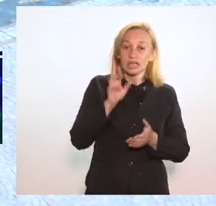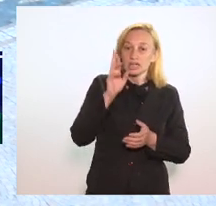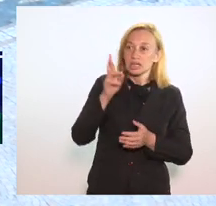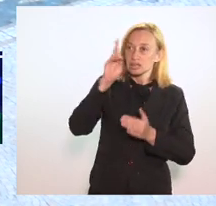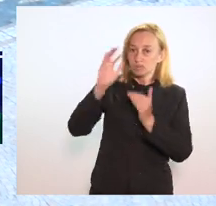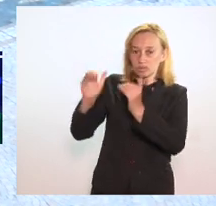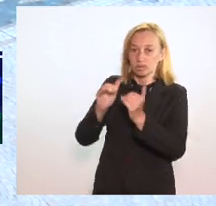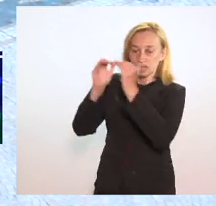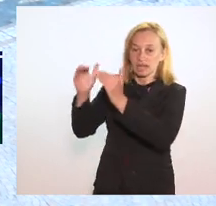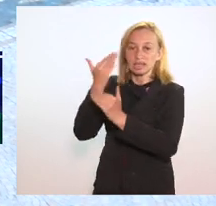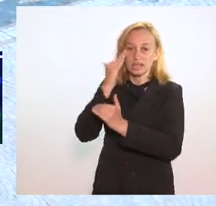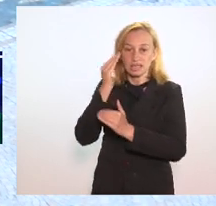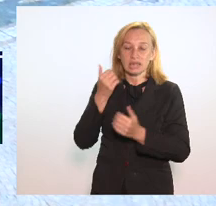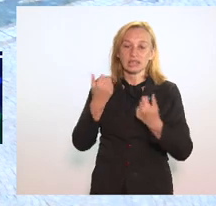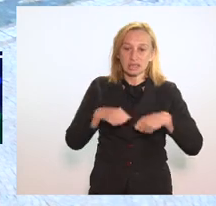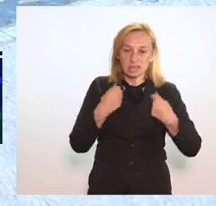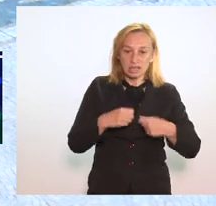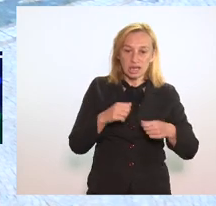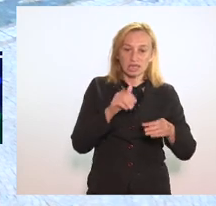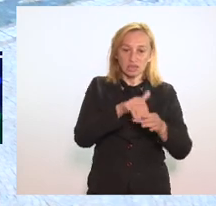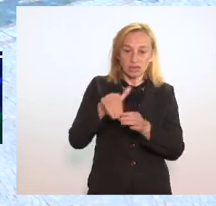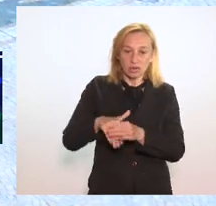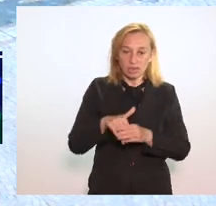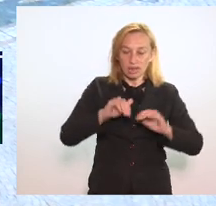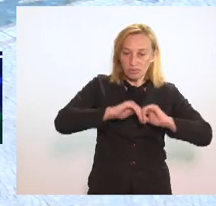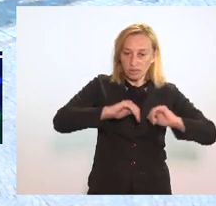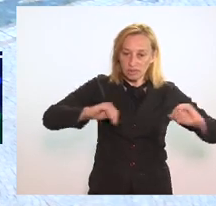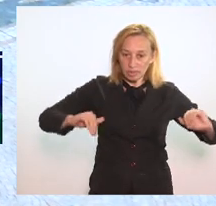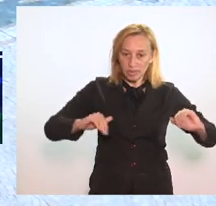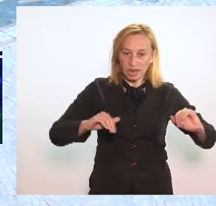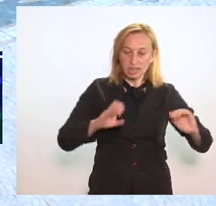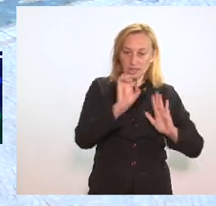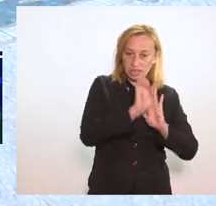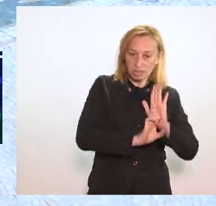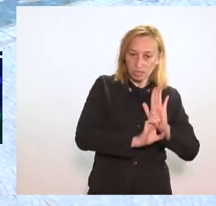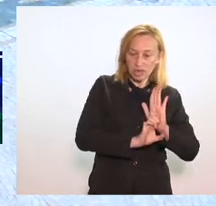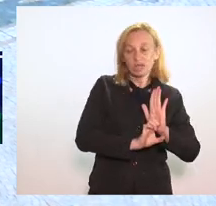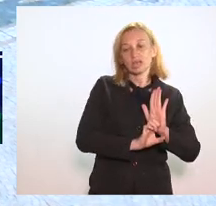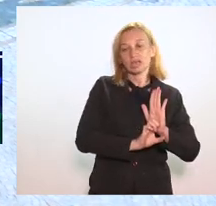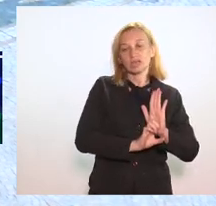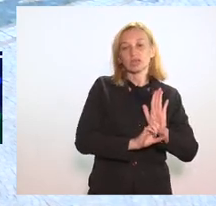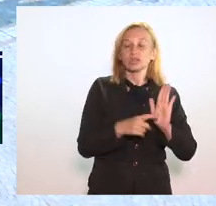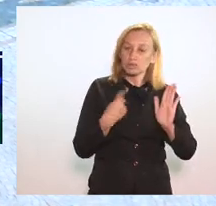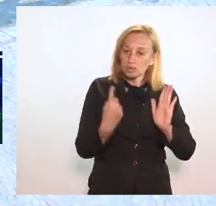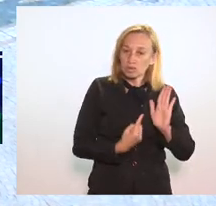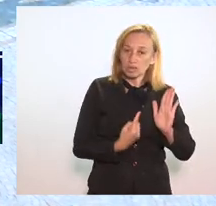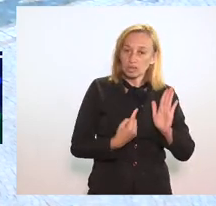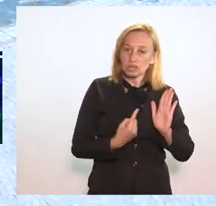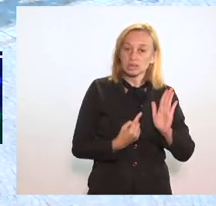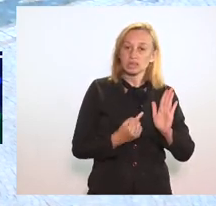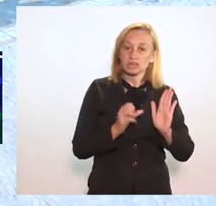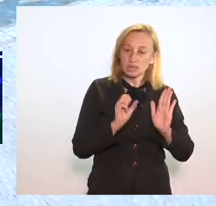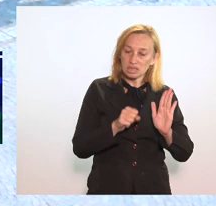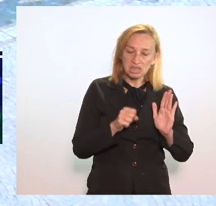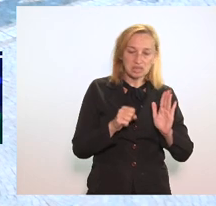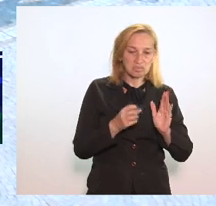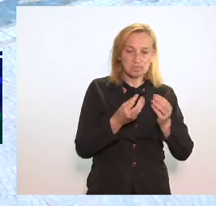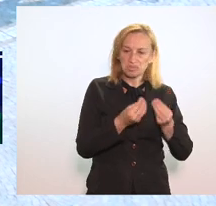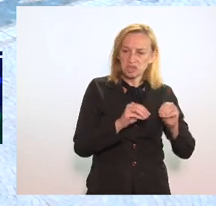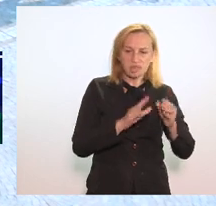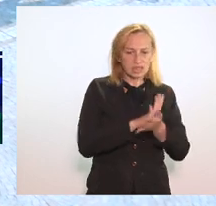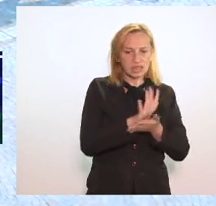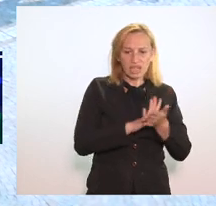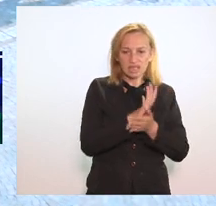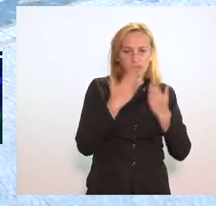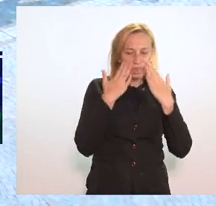lê se entendesse a necessidade de voltar a senha sem as emendas sejam possuem elas aglutinadas mas colocamos sem prejuízos as